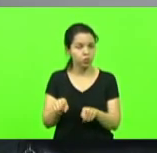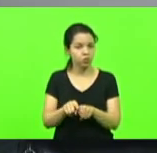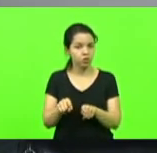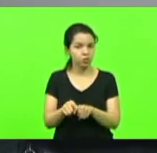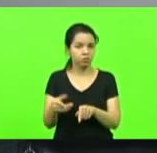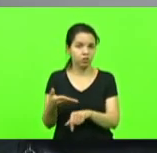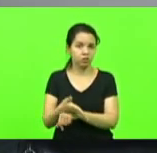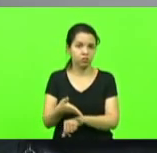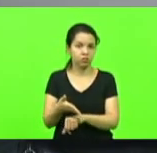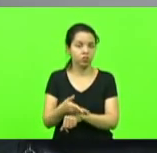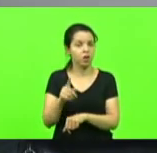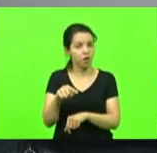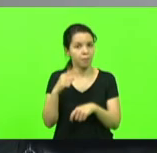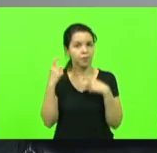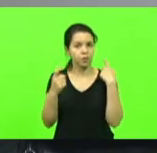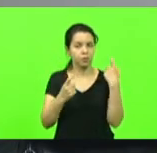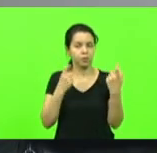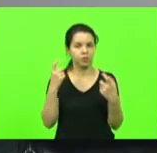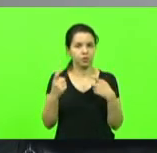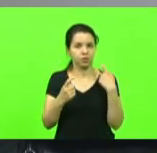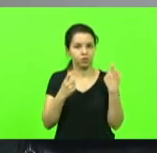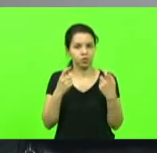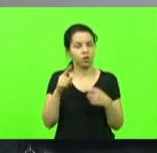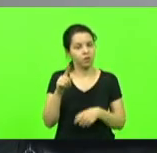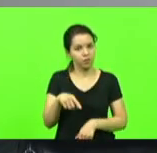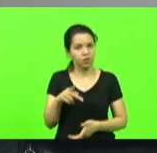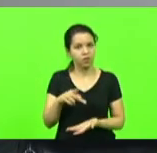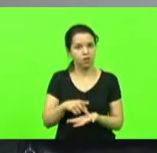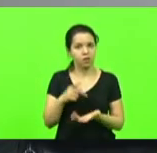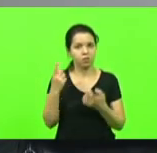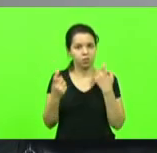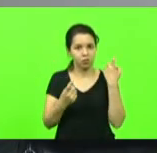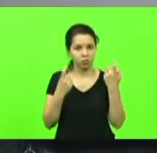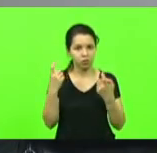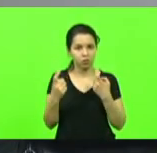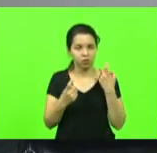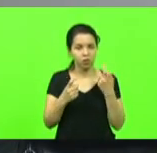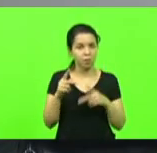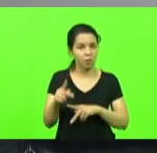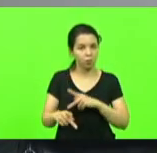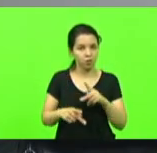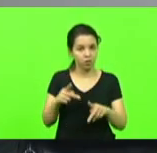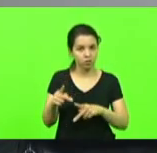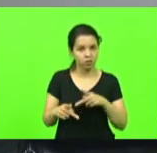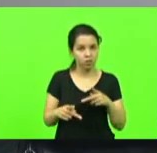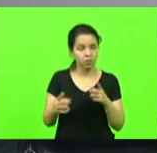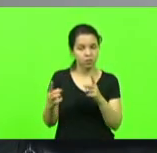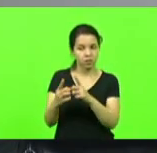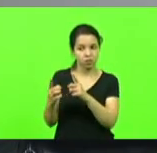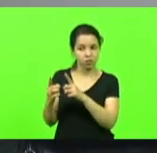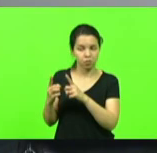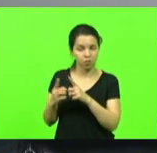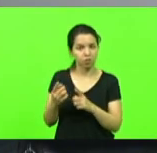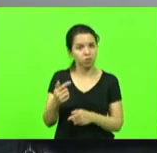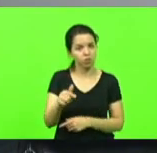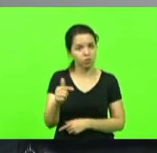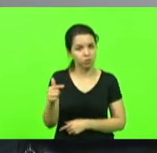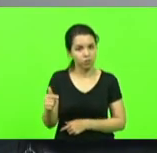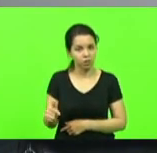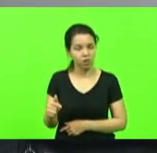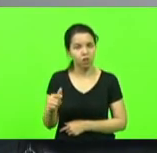realmente preocupante. O que é realmente preocupante? População sem atendimento, as entidades